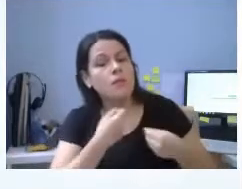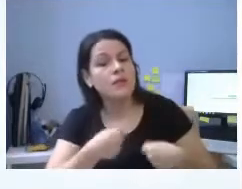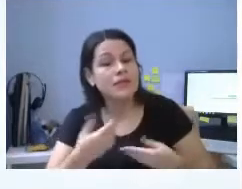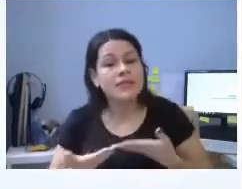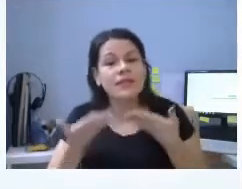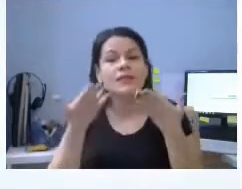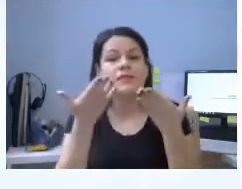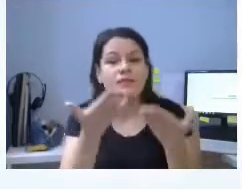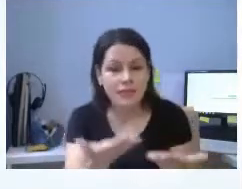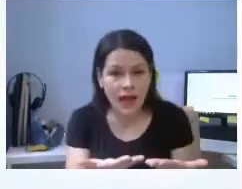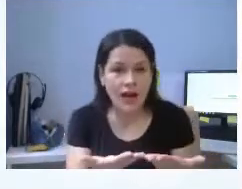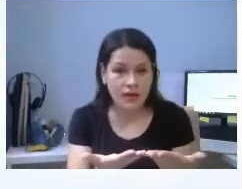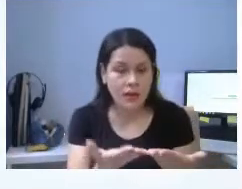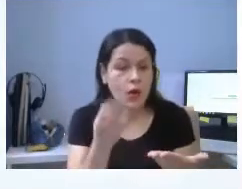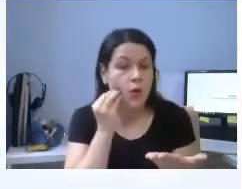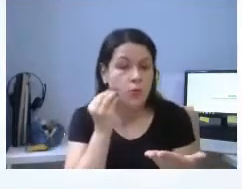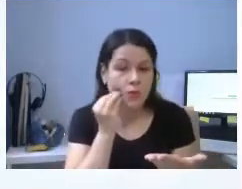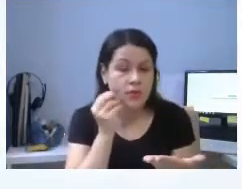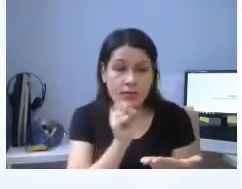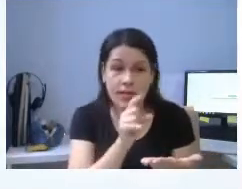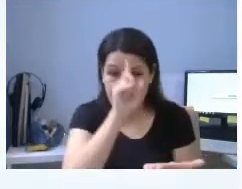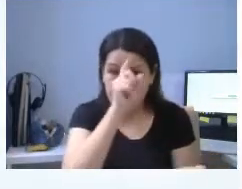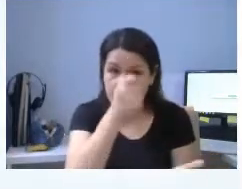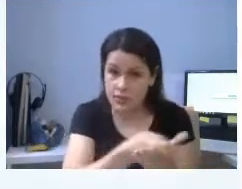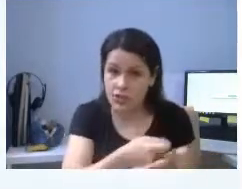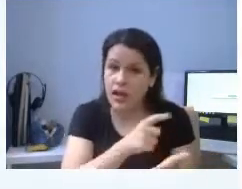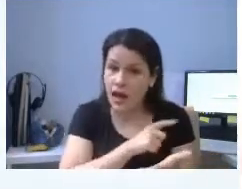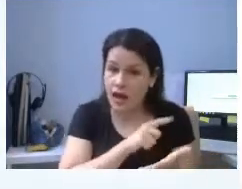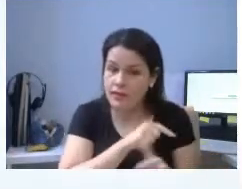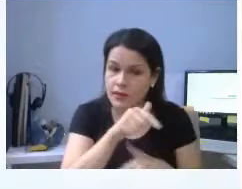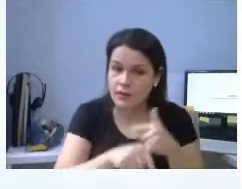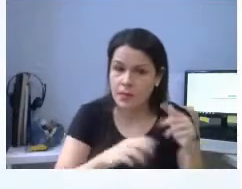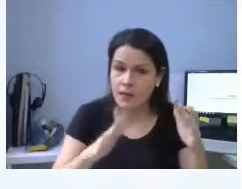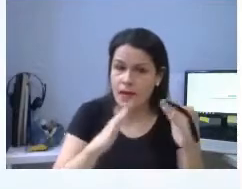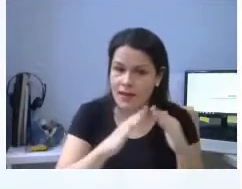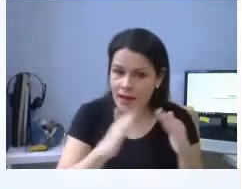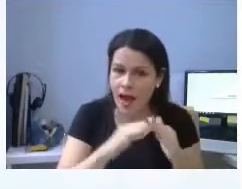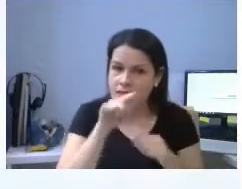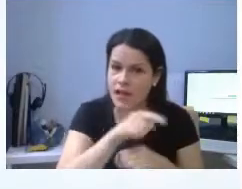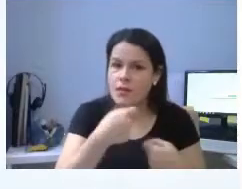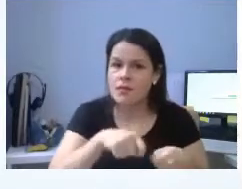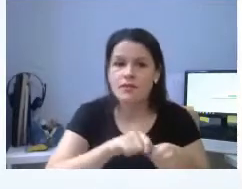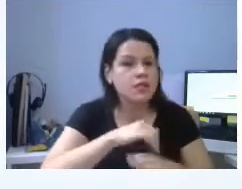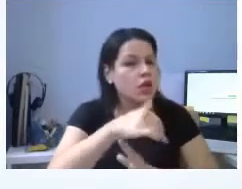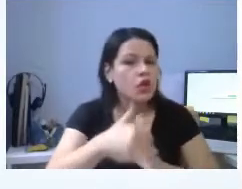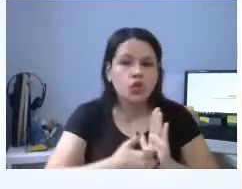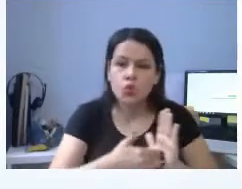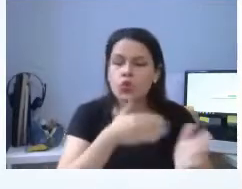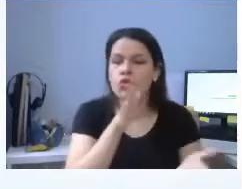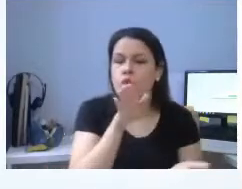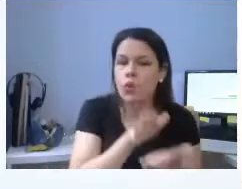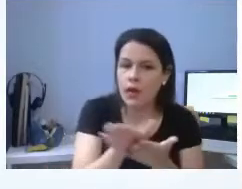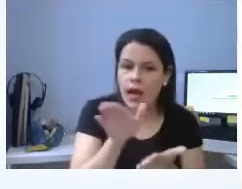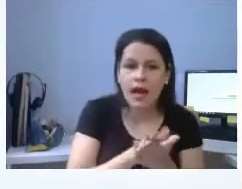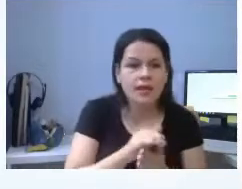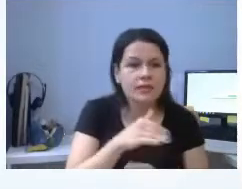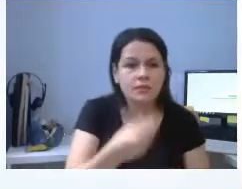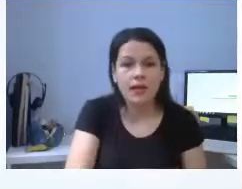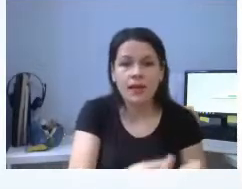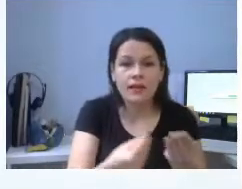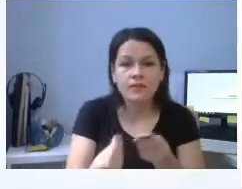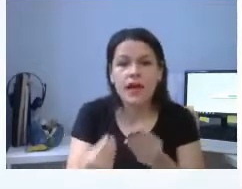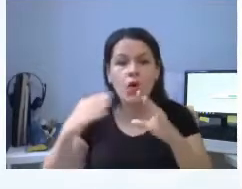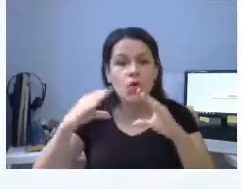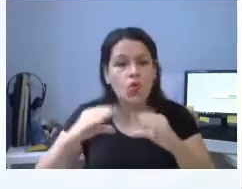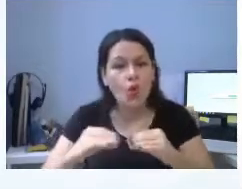ela decidir por implementar o teletrabalho, ela tem que fazer tudo que tiver ao seu alcance, ou seja em